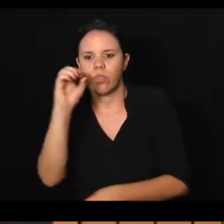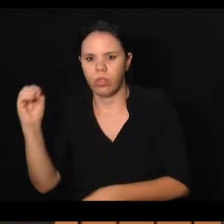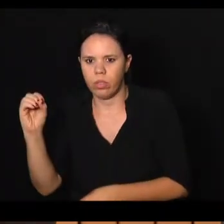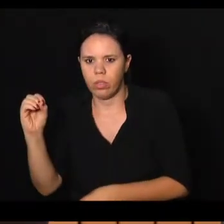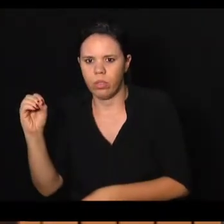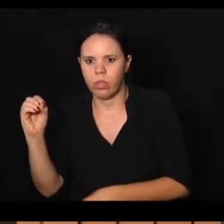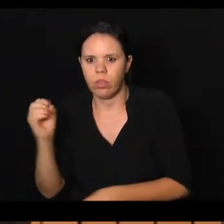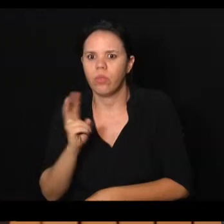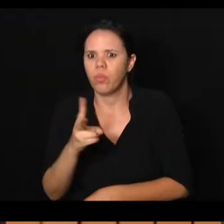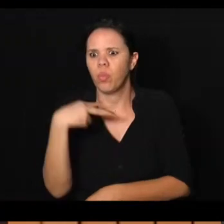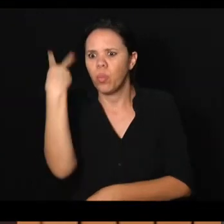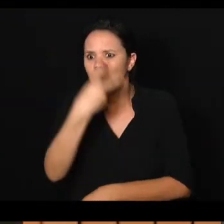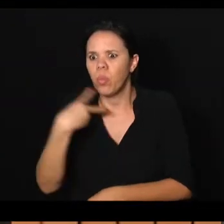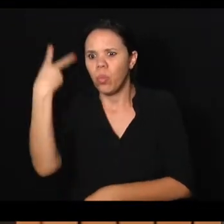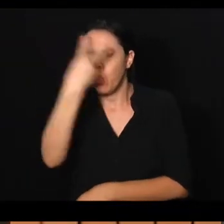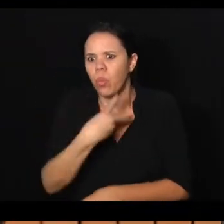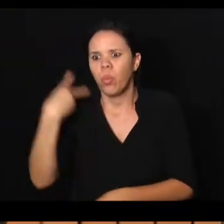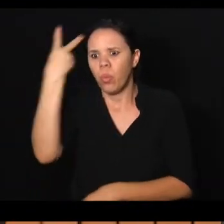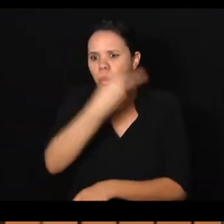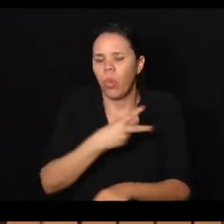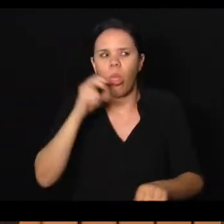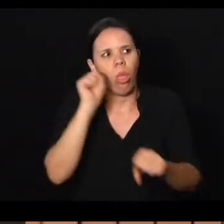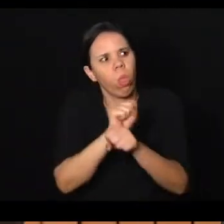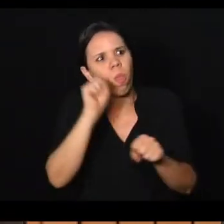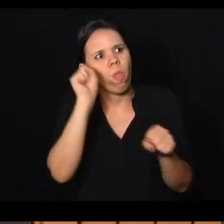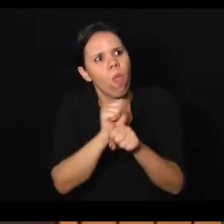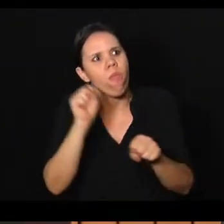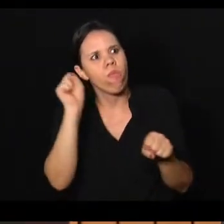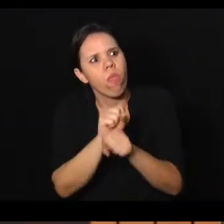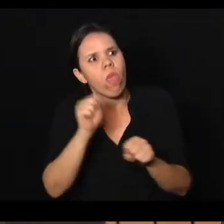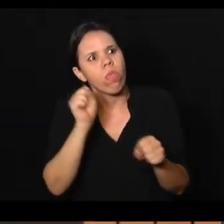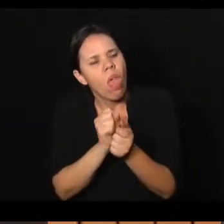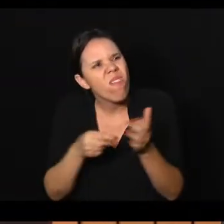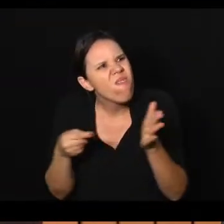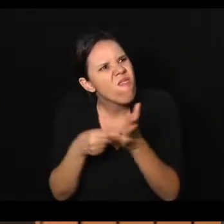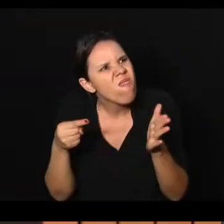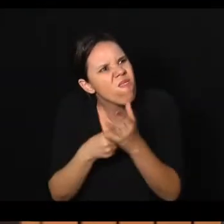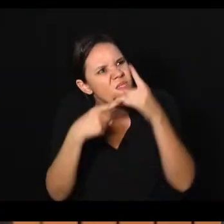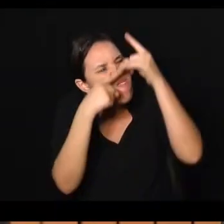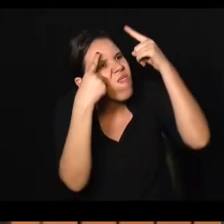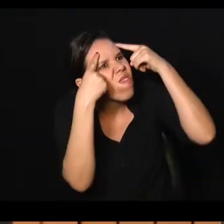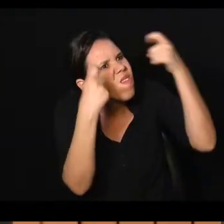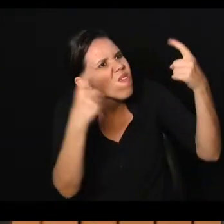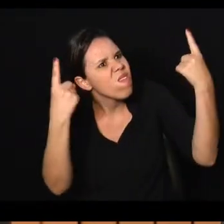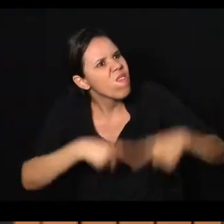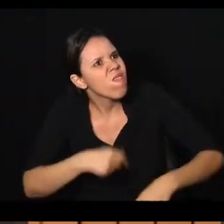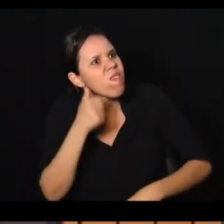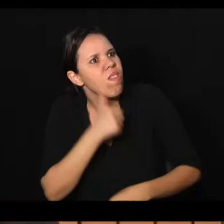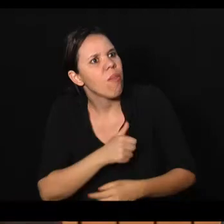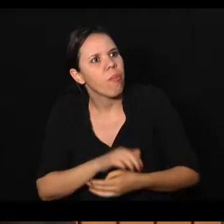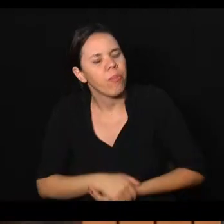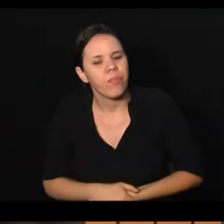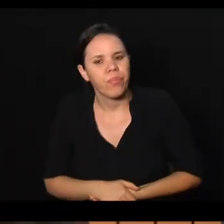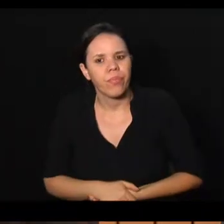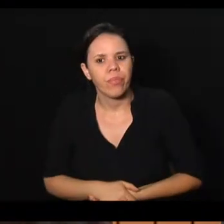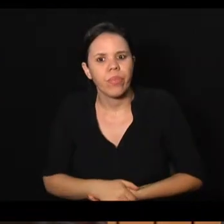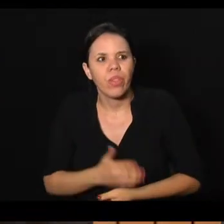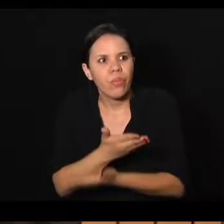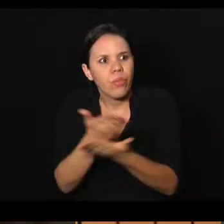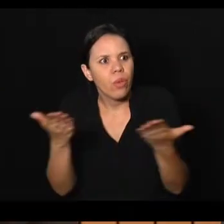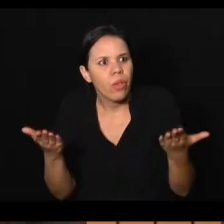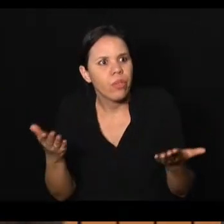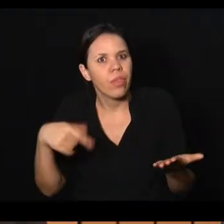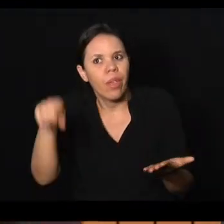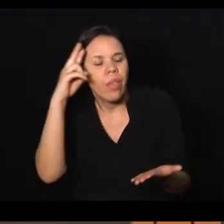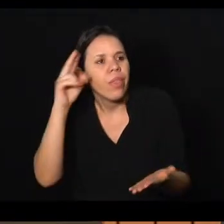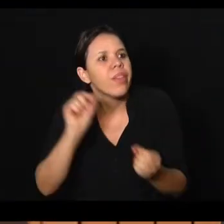chegava a ficar 2 horas no Ligue 180 para fazer uma denúncia de violência contra a mulher. Senhores, quem está